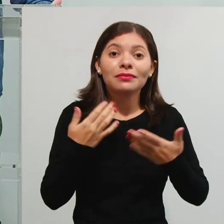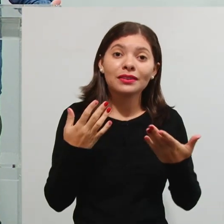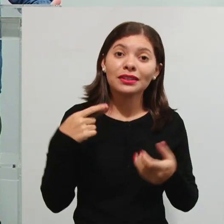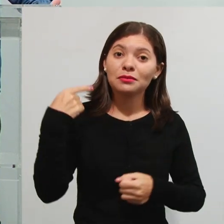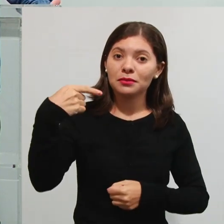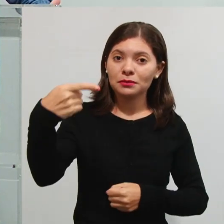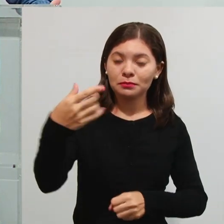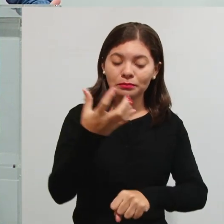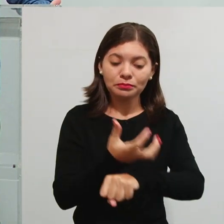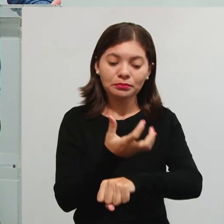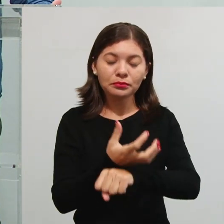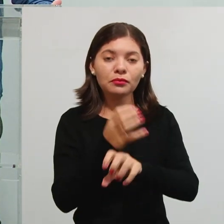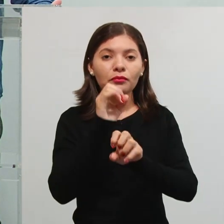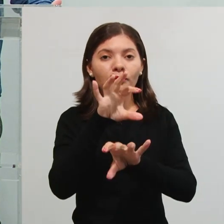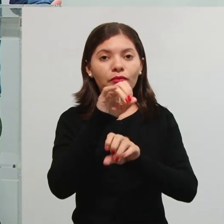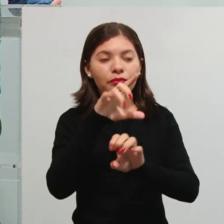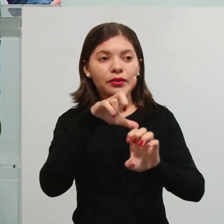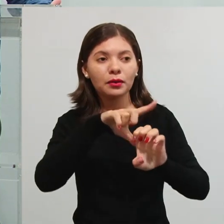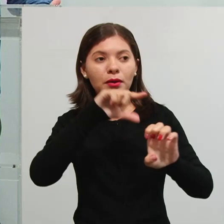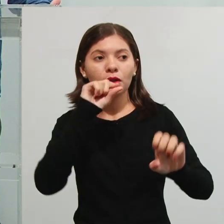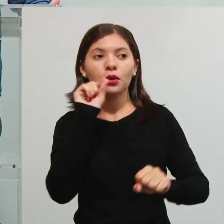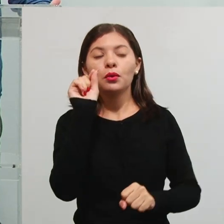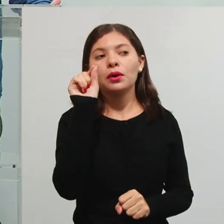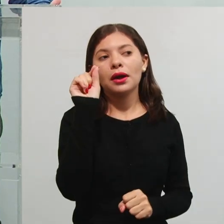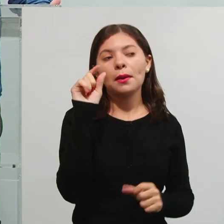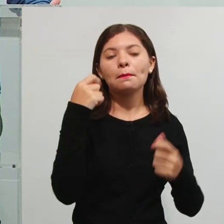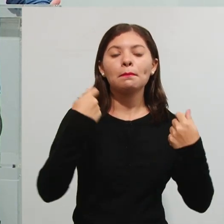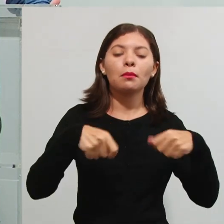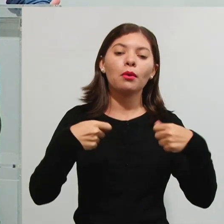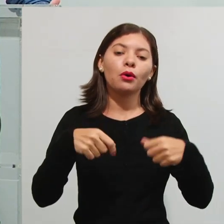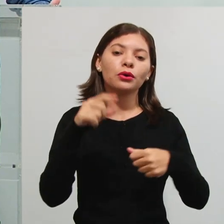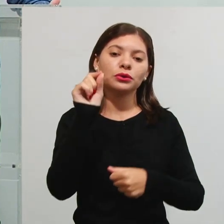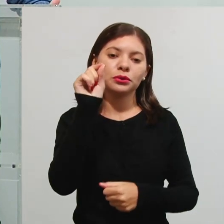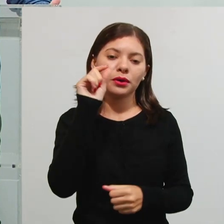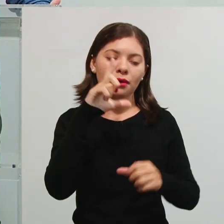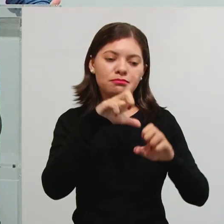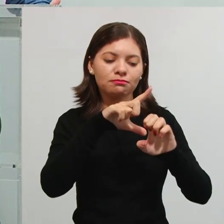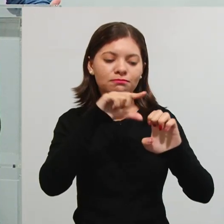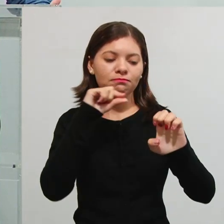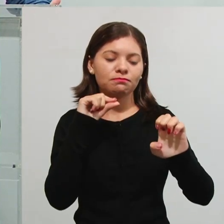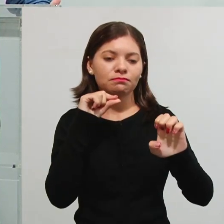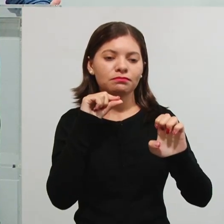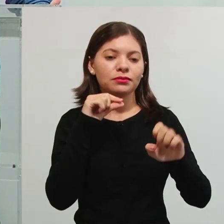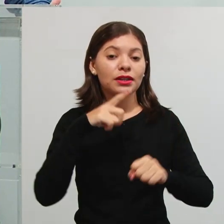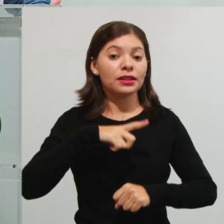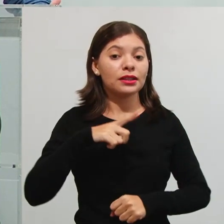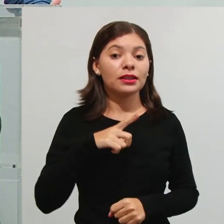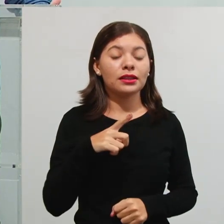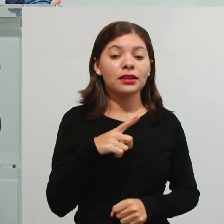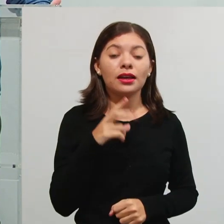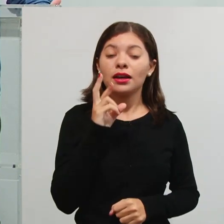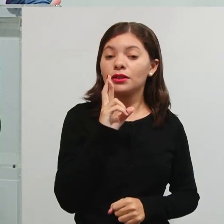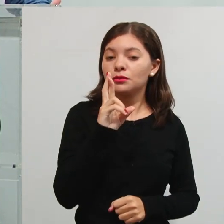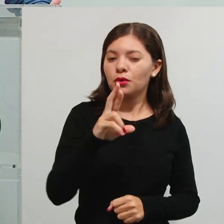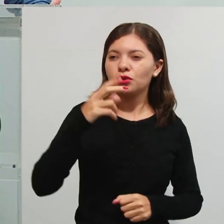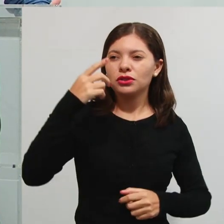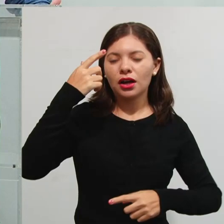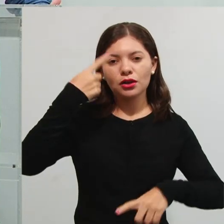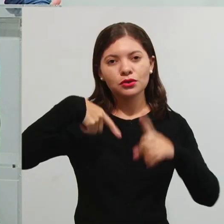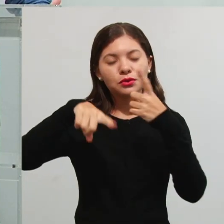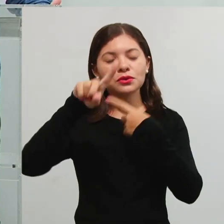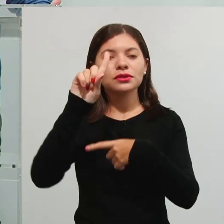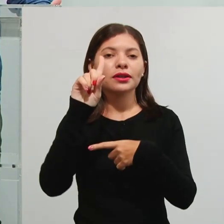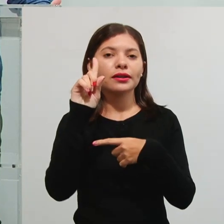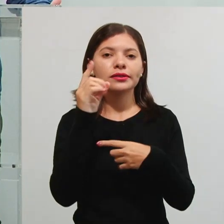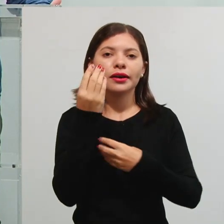na nossa disciplina de Educação Empreendedora que é possível sim empreender e ter resultados e ter sucesso,